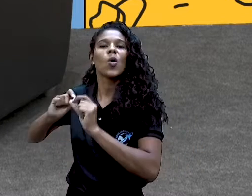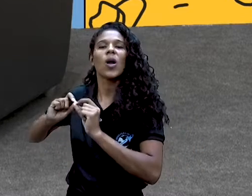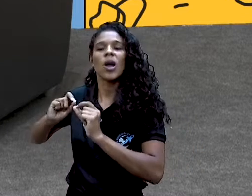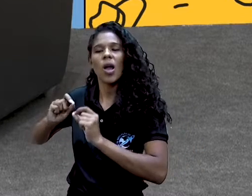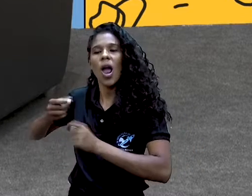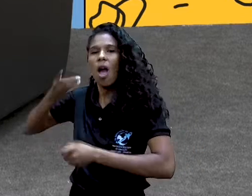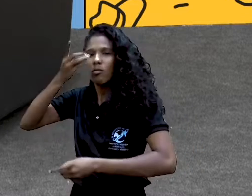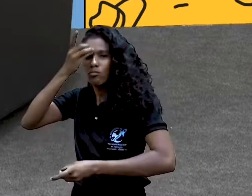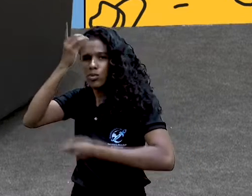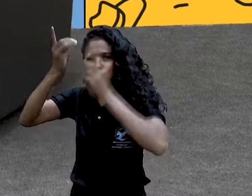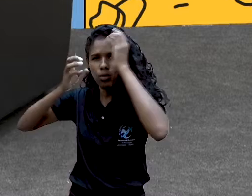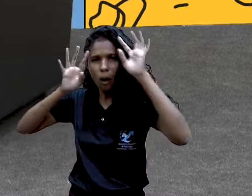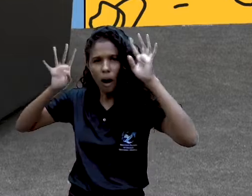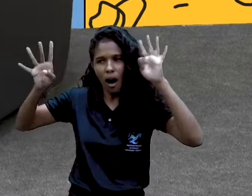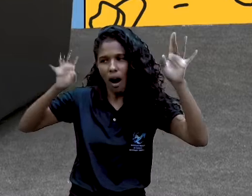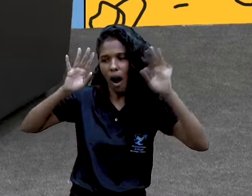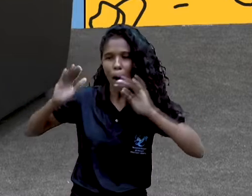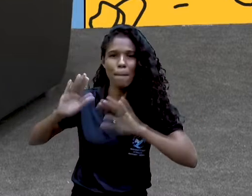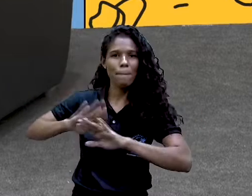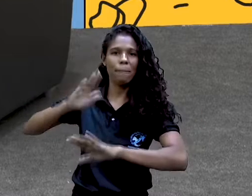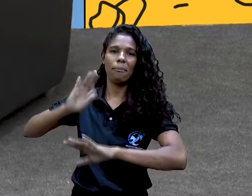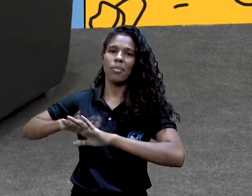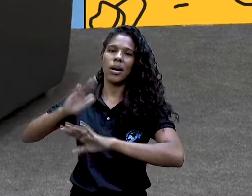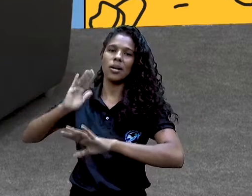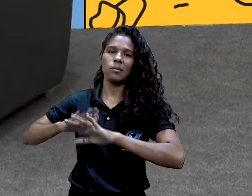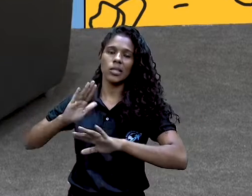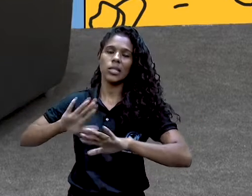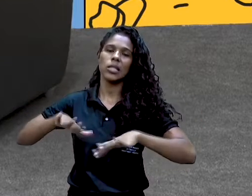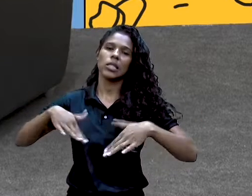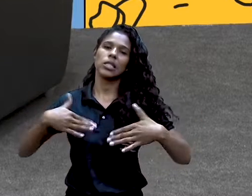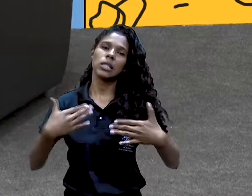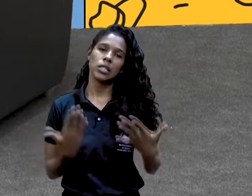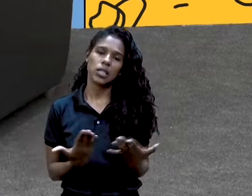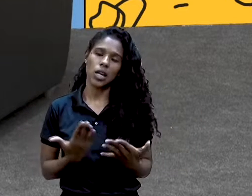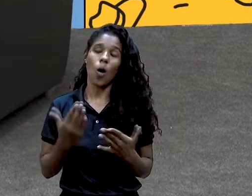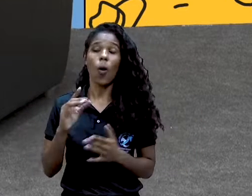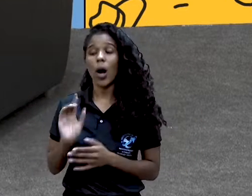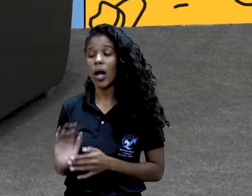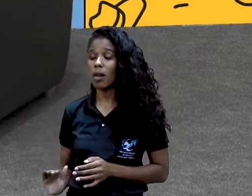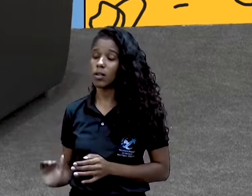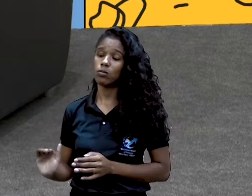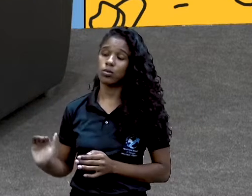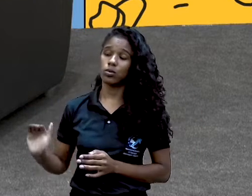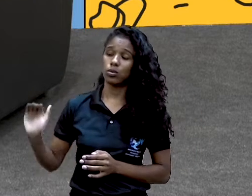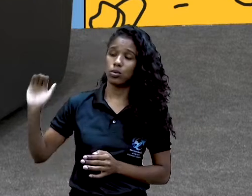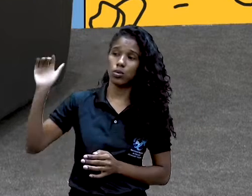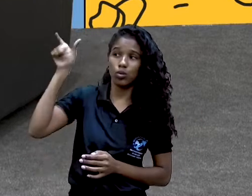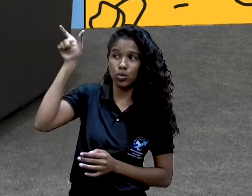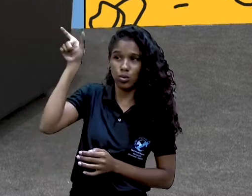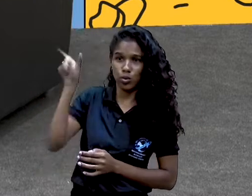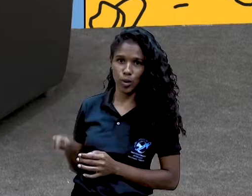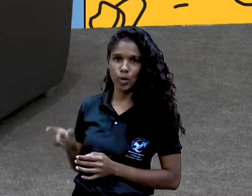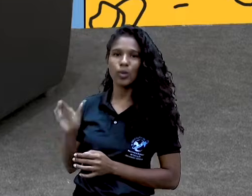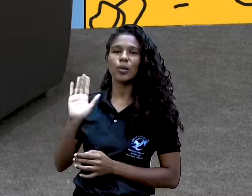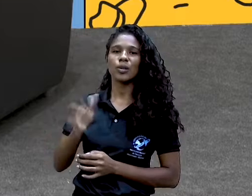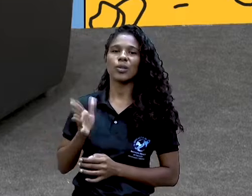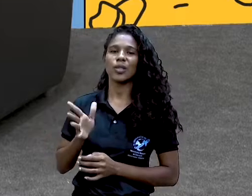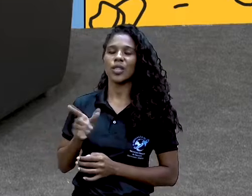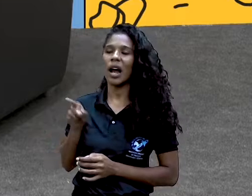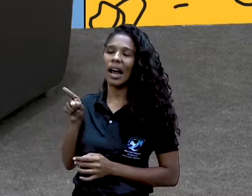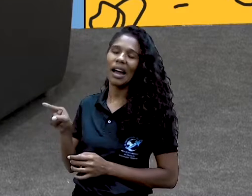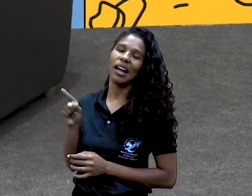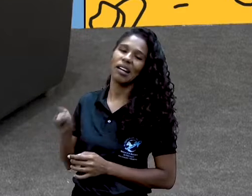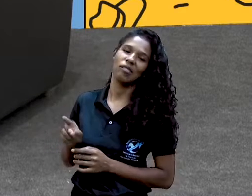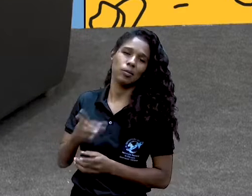Então a gente quer que esse processo aconteça também na vida adulta. Seja também uma questão de ser proativo, de ser uma pessoa que